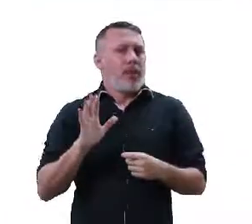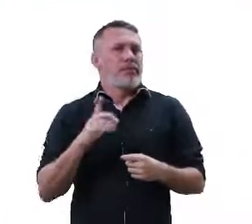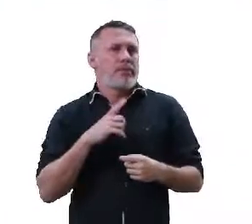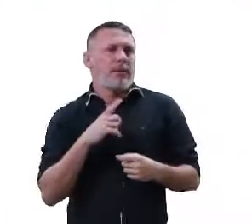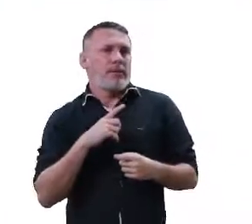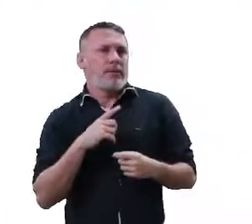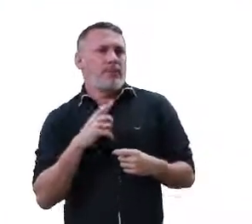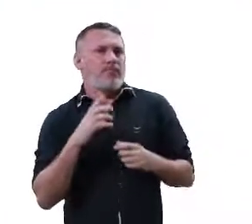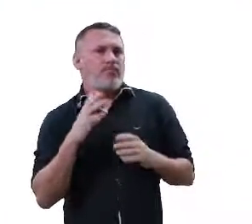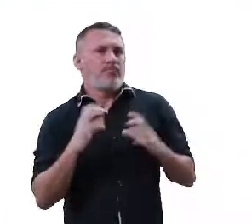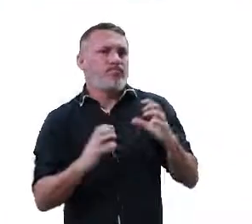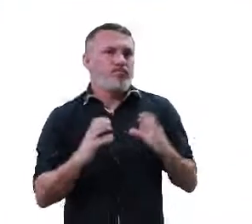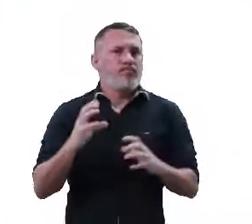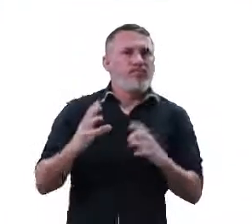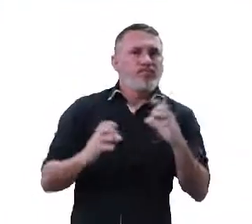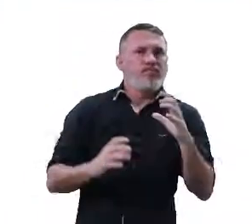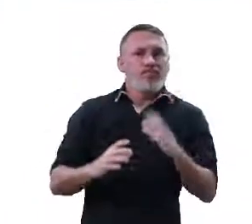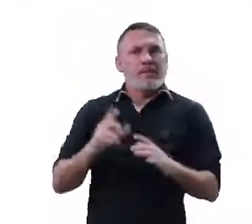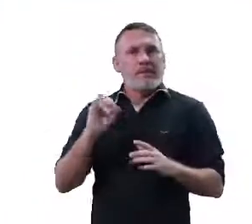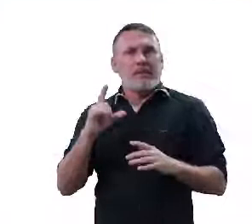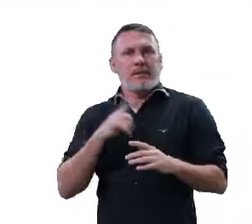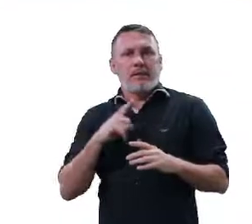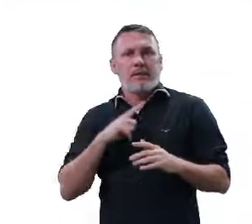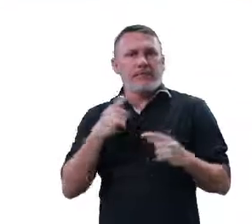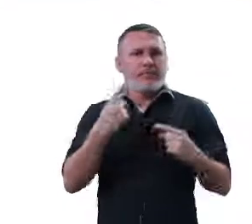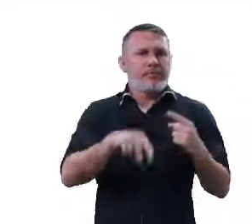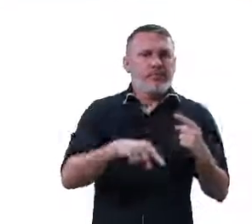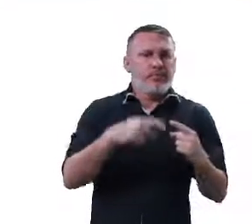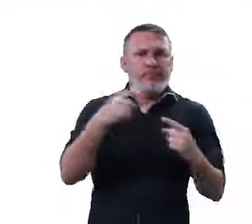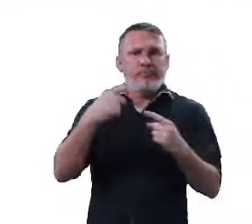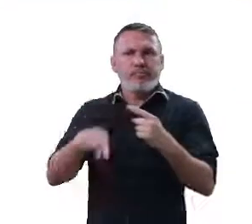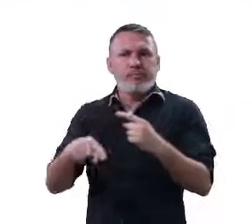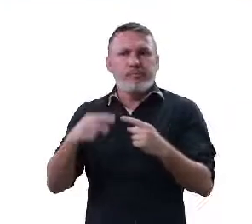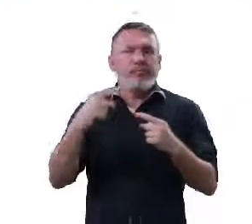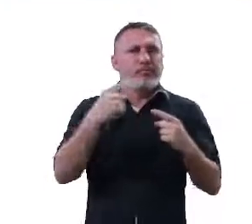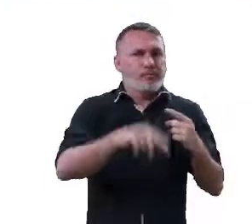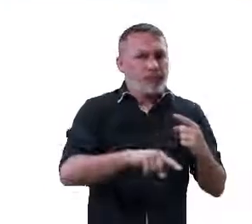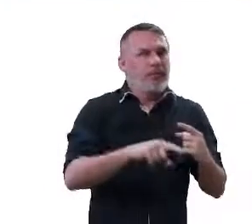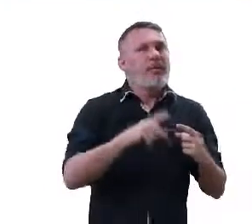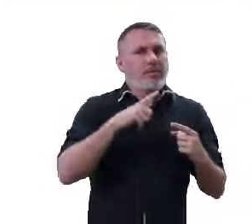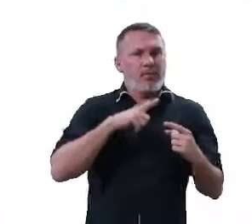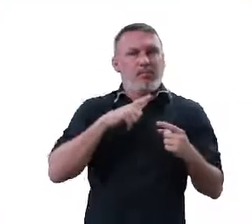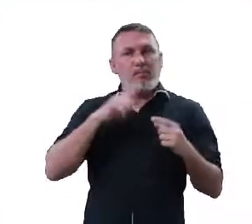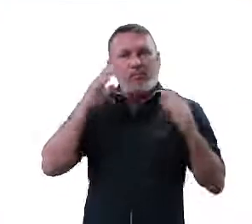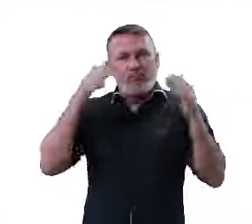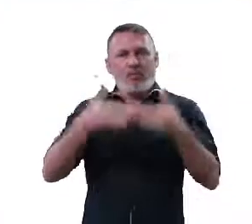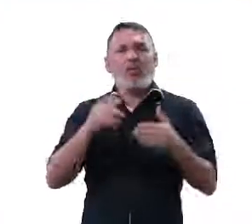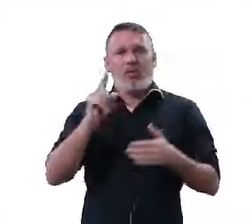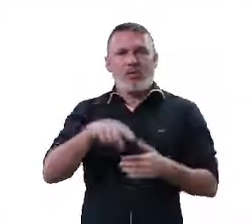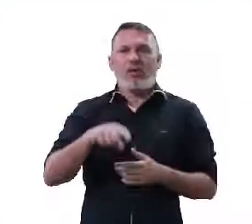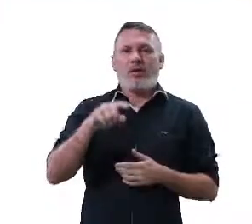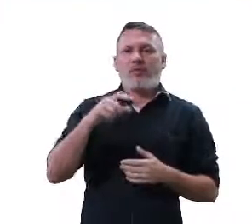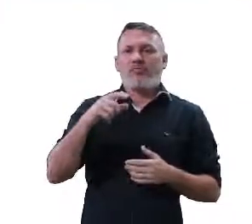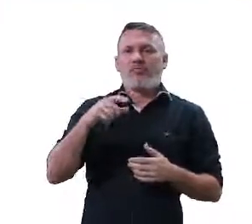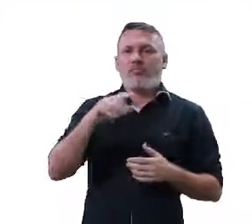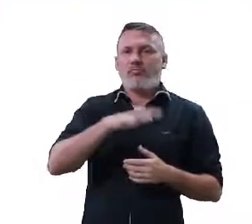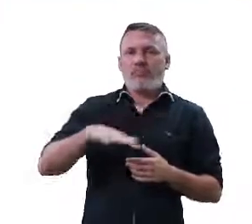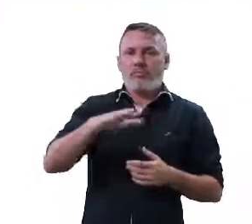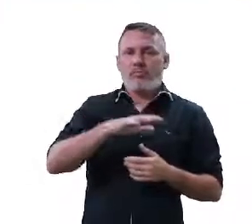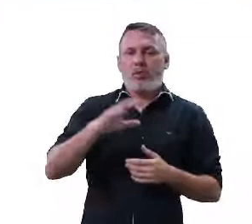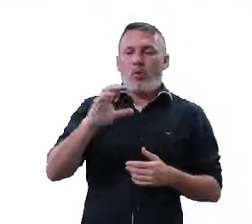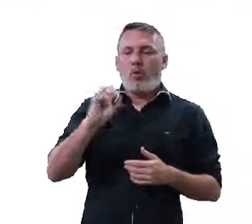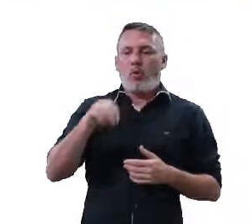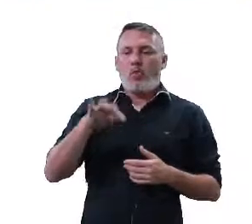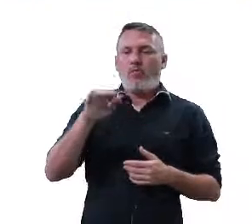qualquer maneira, quando há divergência, a gente pensa isso numa situação de conflito, né? E vários outros que